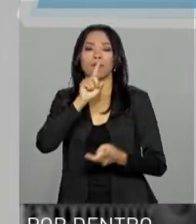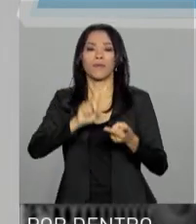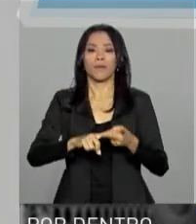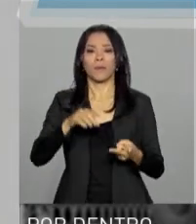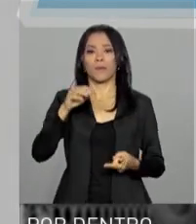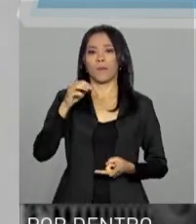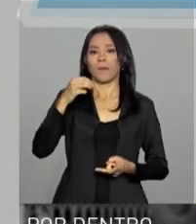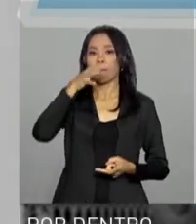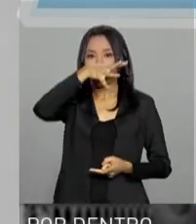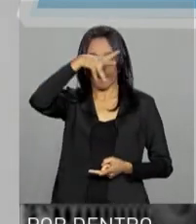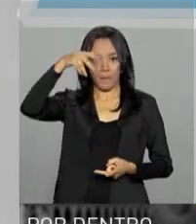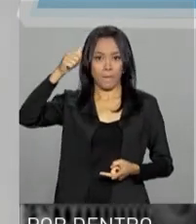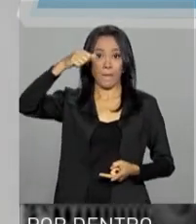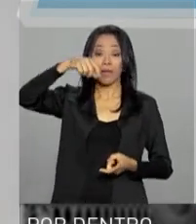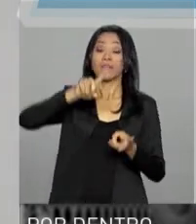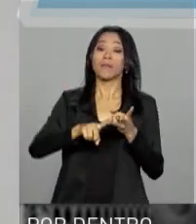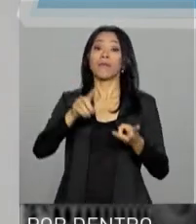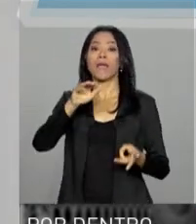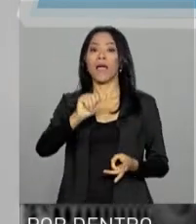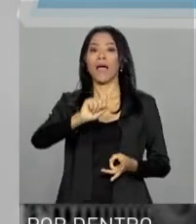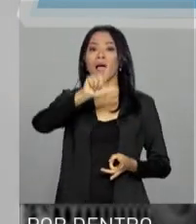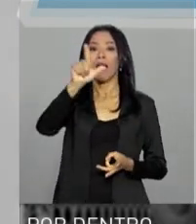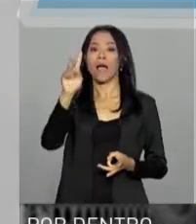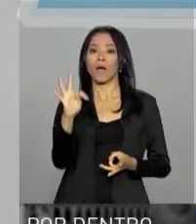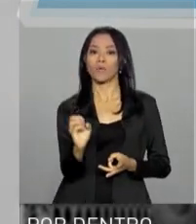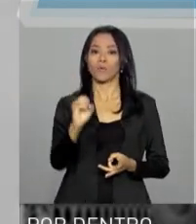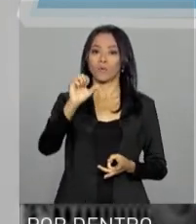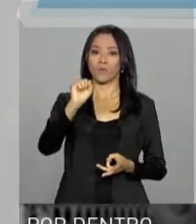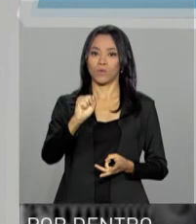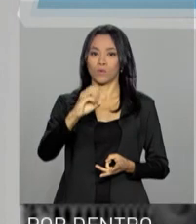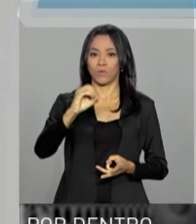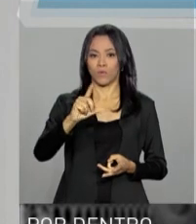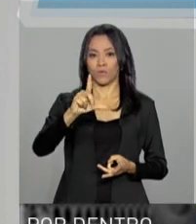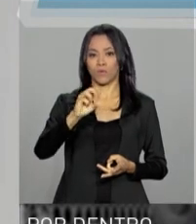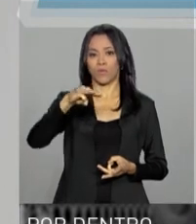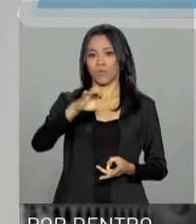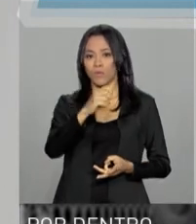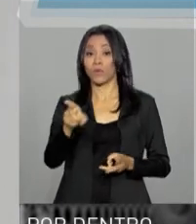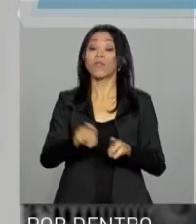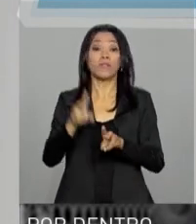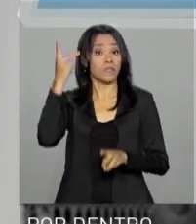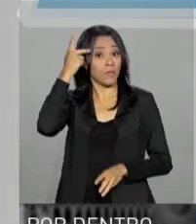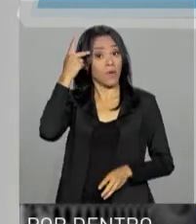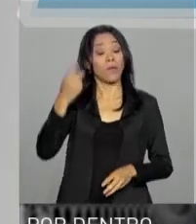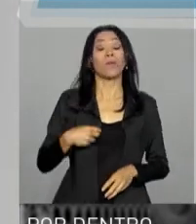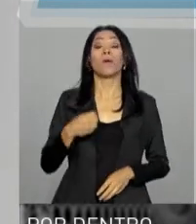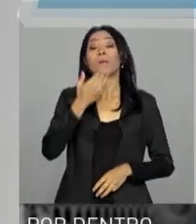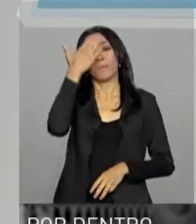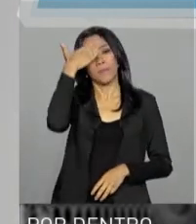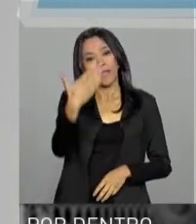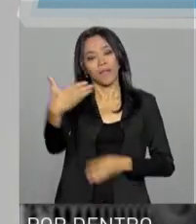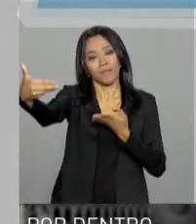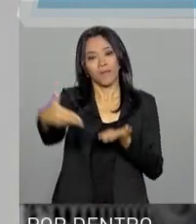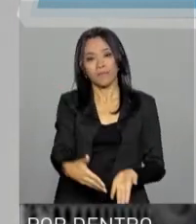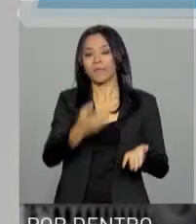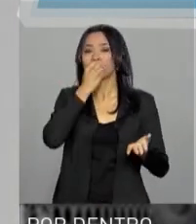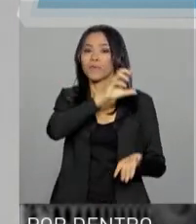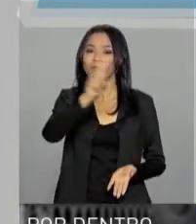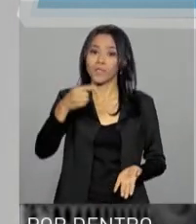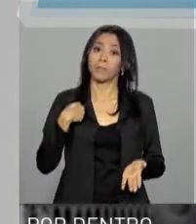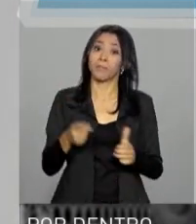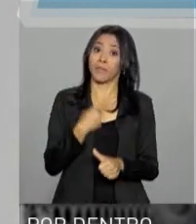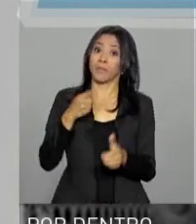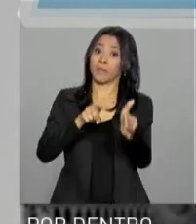solimões e também de são paulo secretário obrigado pela participação bom dia eu comento com a seguinte pergunta